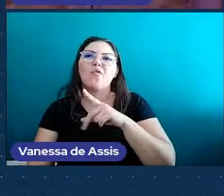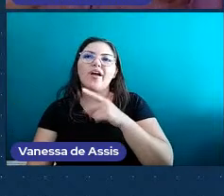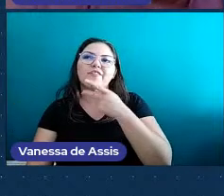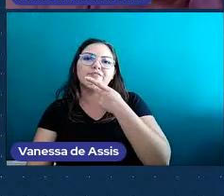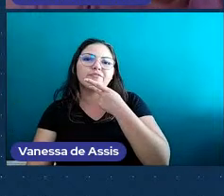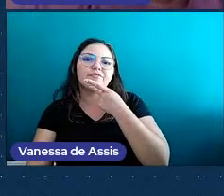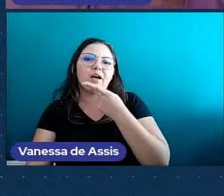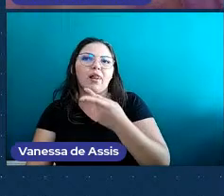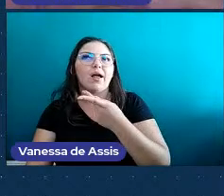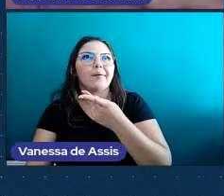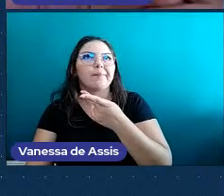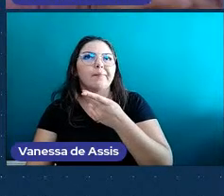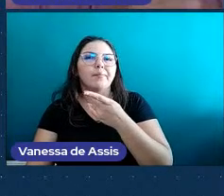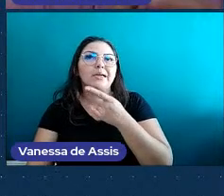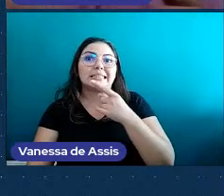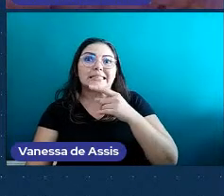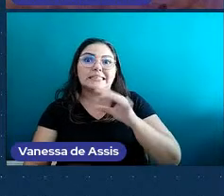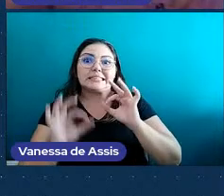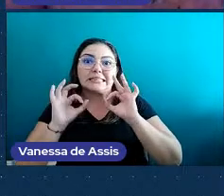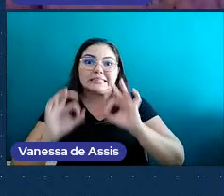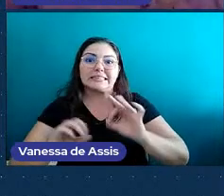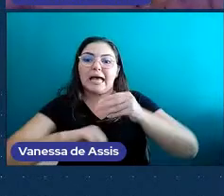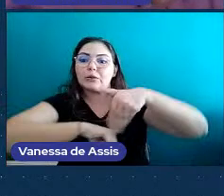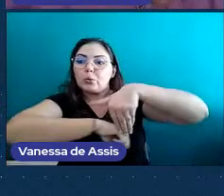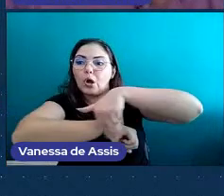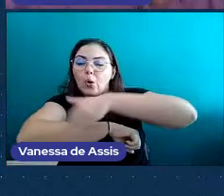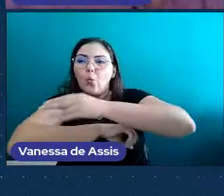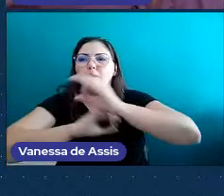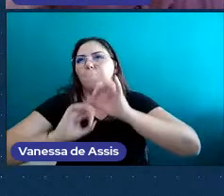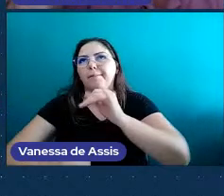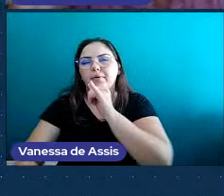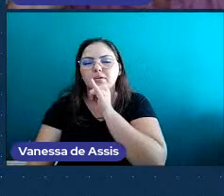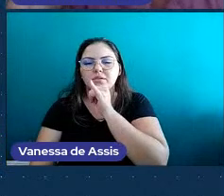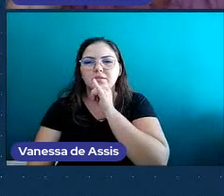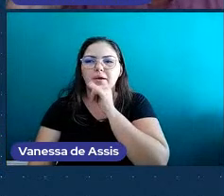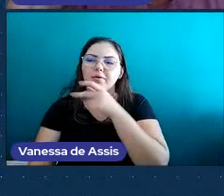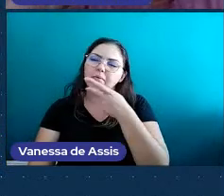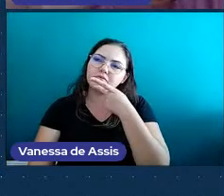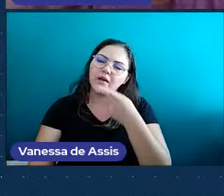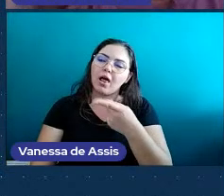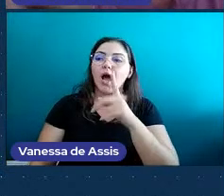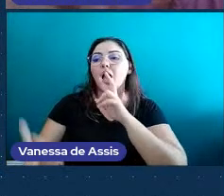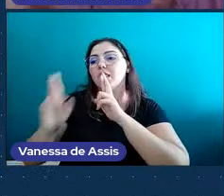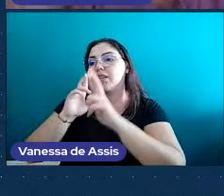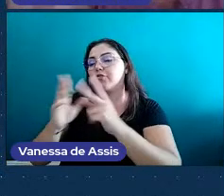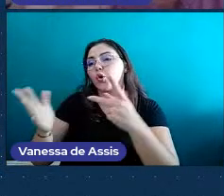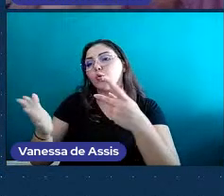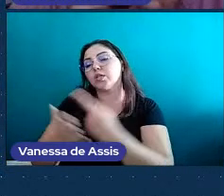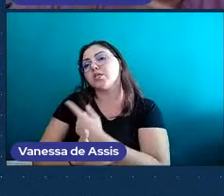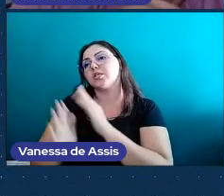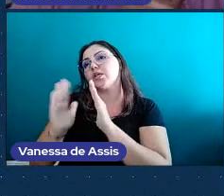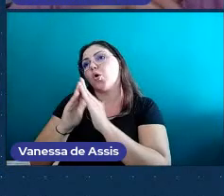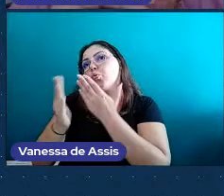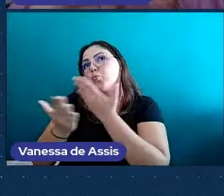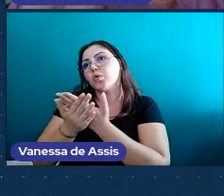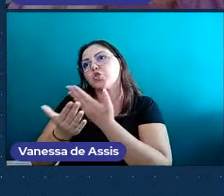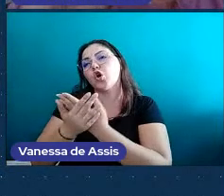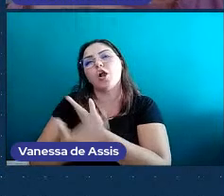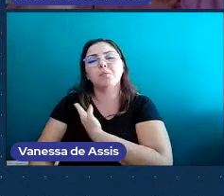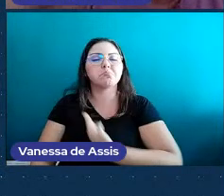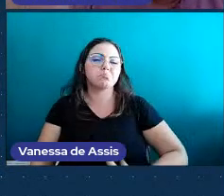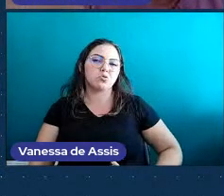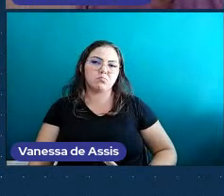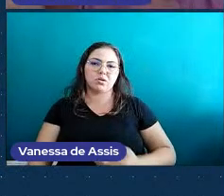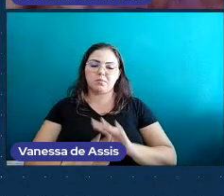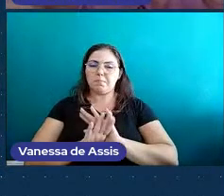numa escola pública, mas não precisa dizer que é na escola Maria Joana, não sei das quantas, certo? Então, existem questões éticas que